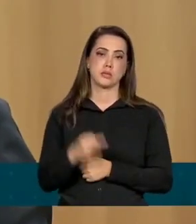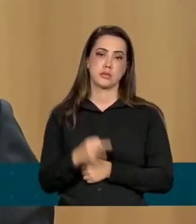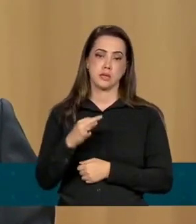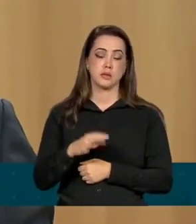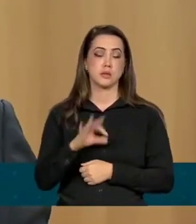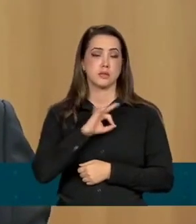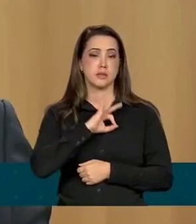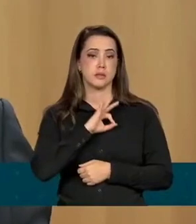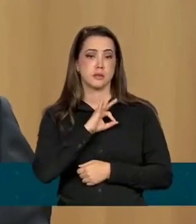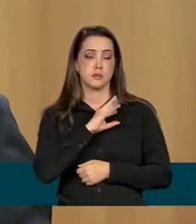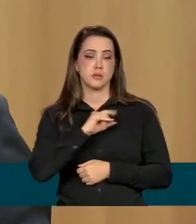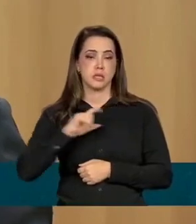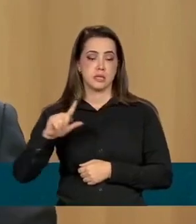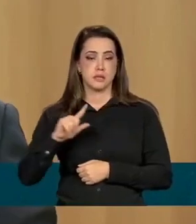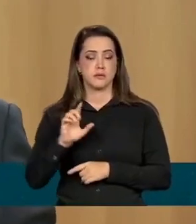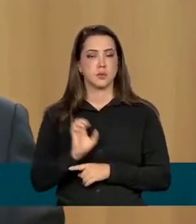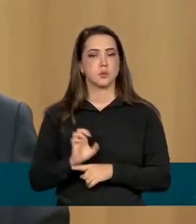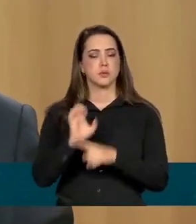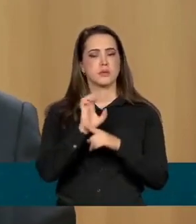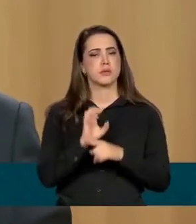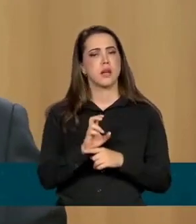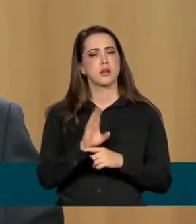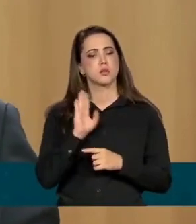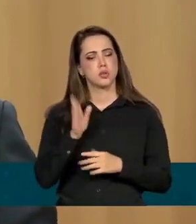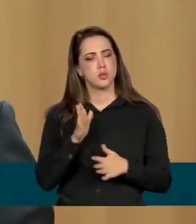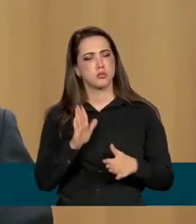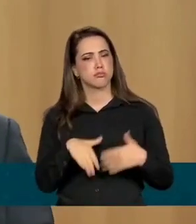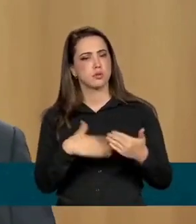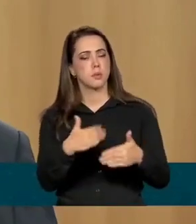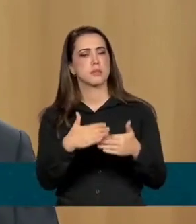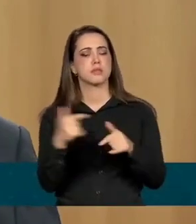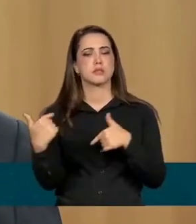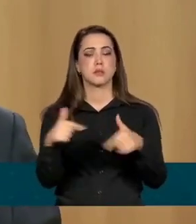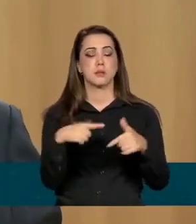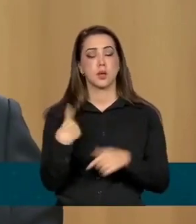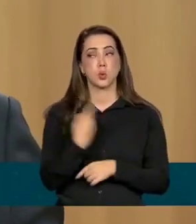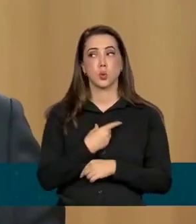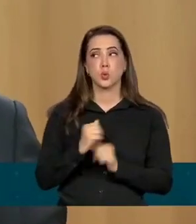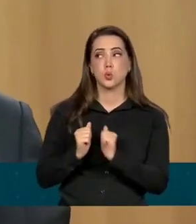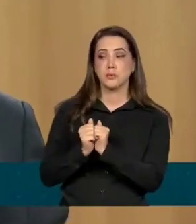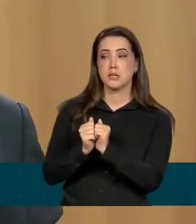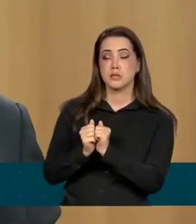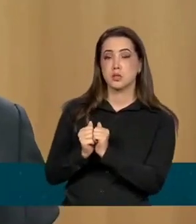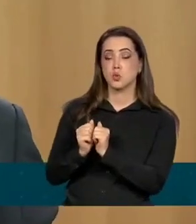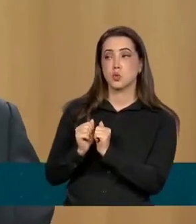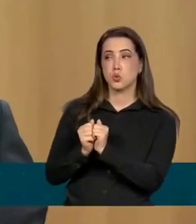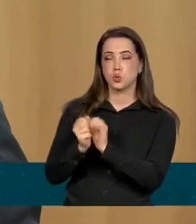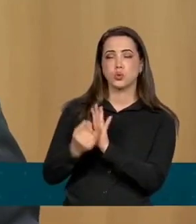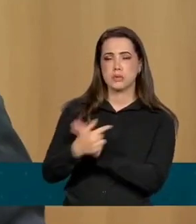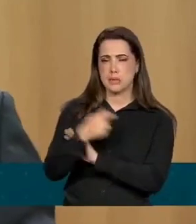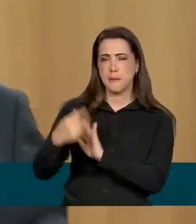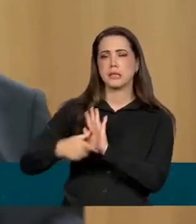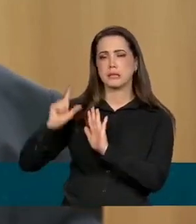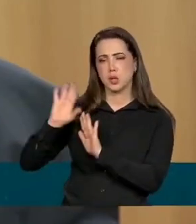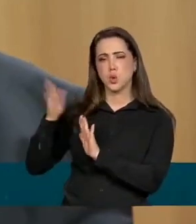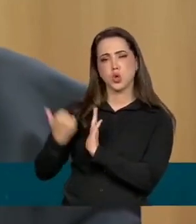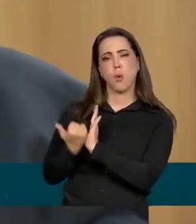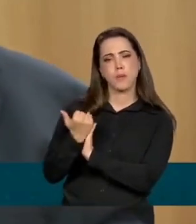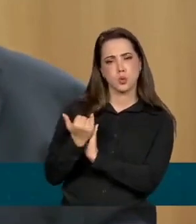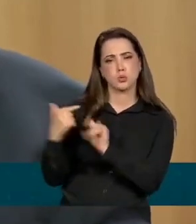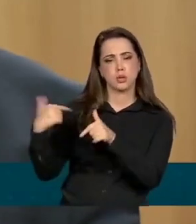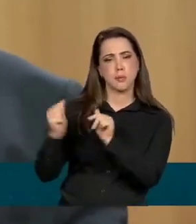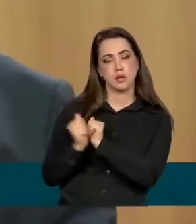das polícias civis estaduais, que já estão atuando conosco desde a semana passada e que, portanto, continuarão. E há